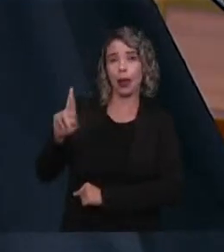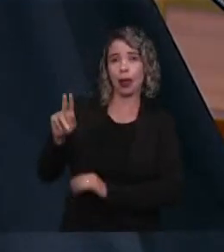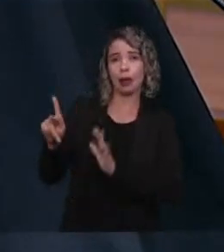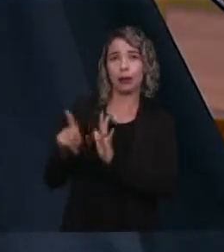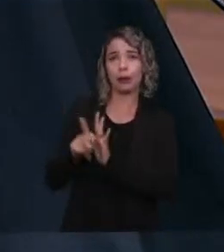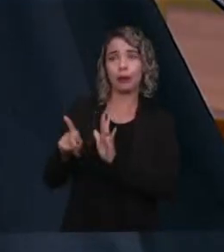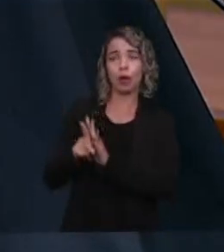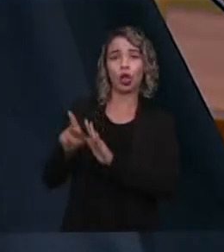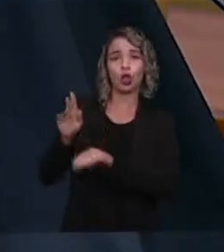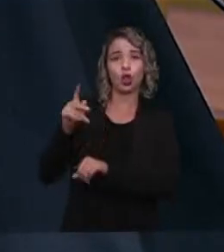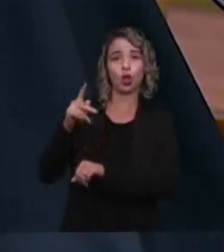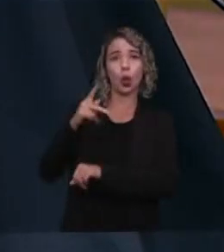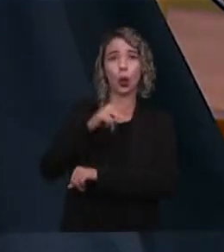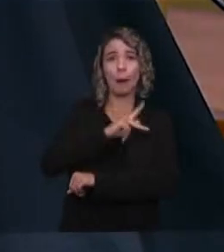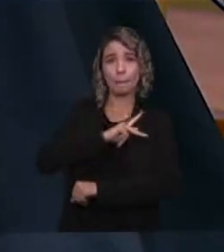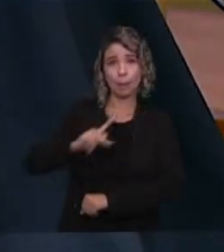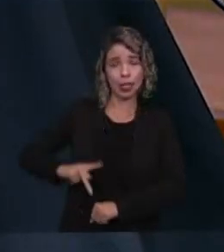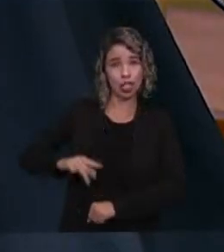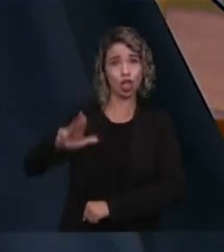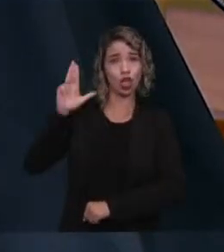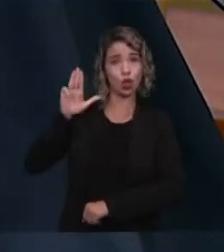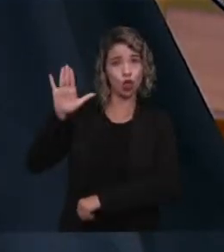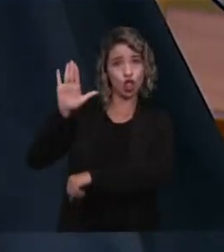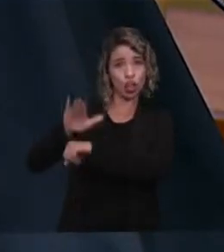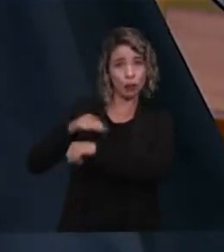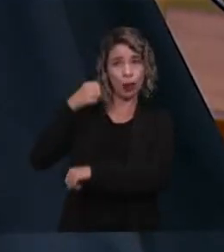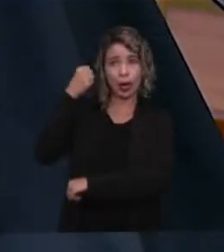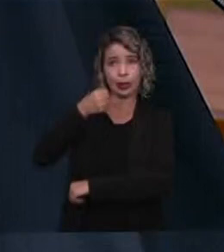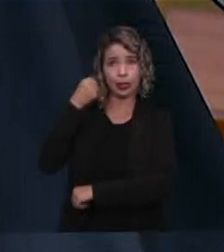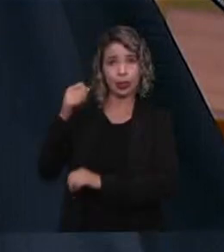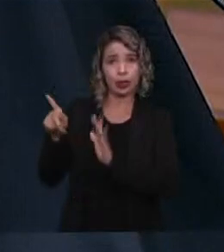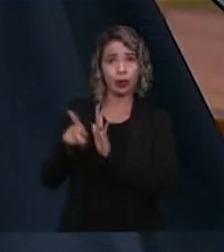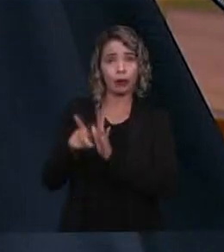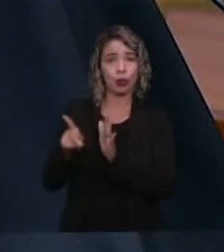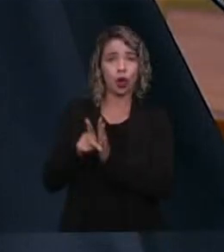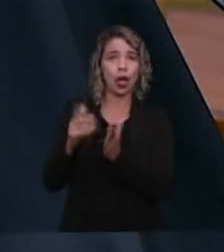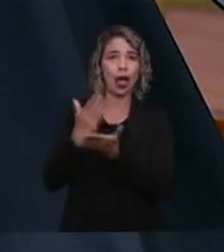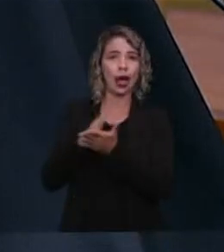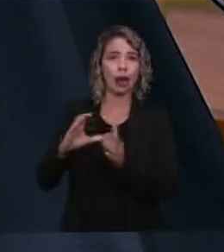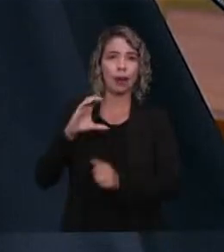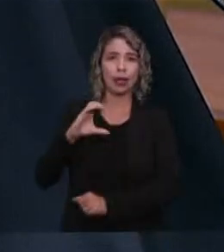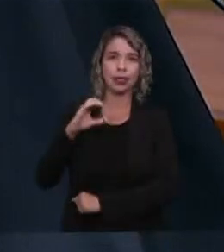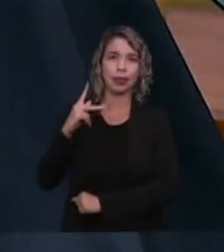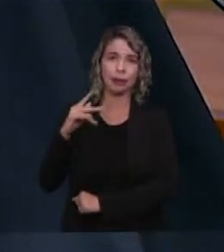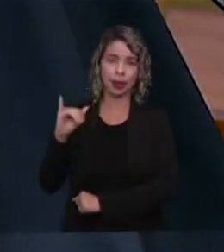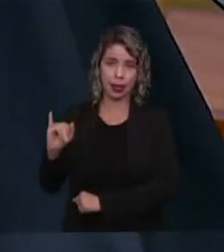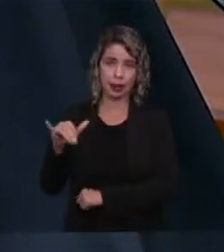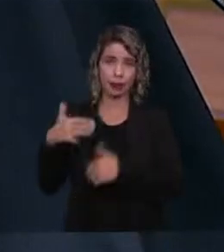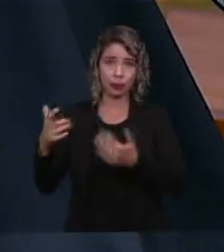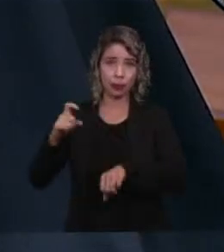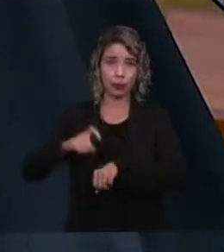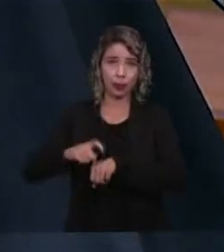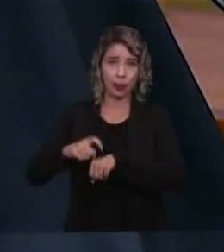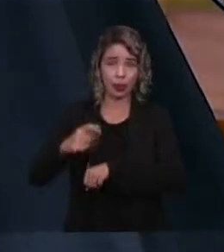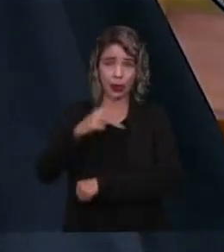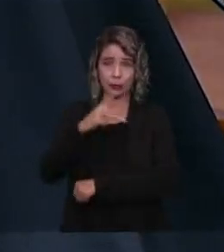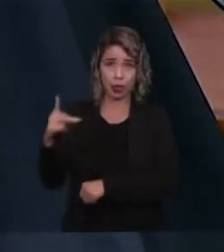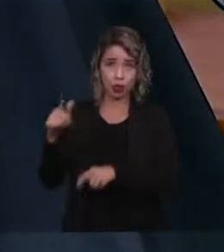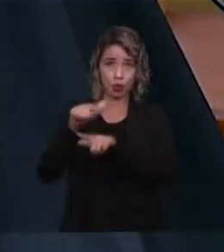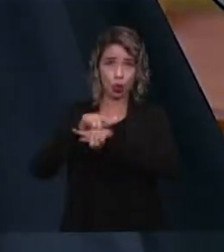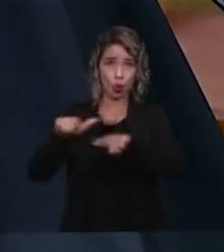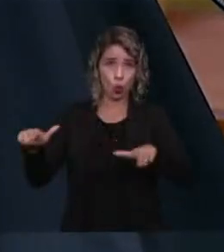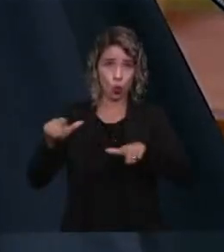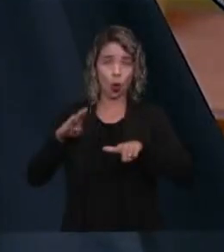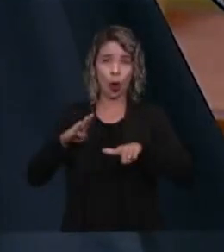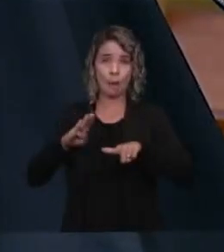atender essa convocação do presidente Lula e trabalhar no Senado para desarticular a CPI. Então, esse momento, a presidência da BR ficou vaga